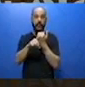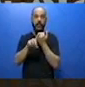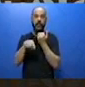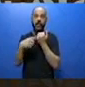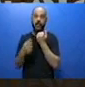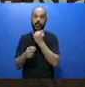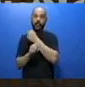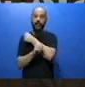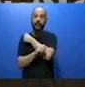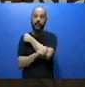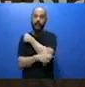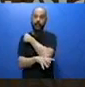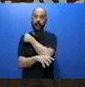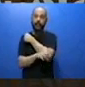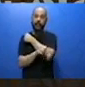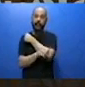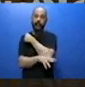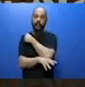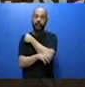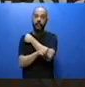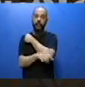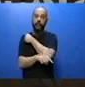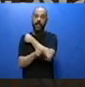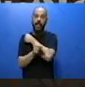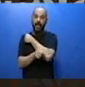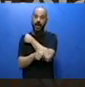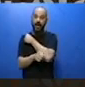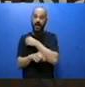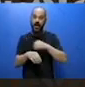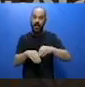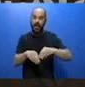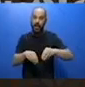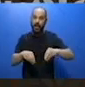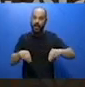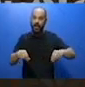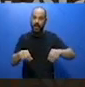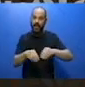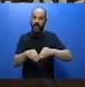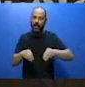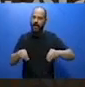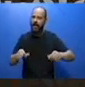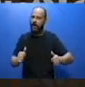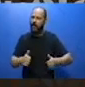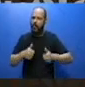cocô. O cocô dela é rico em nutrientes, ele deixa a terra ótima,